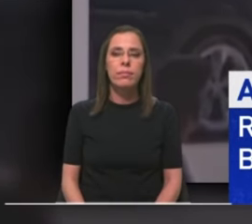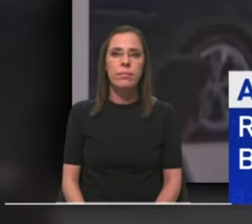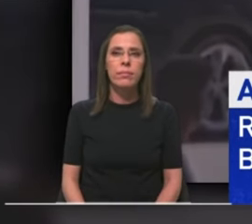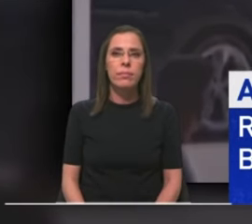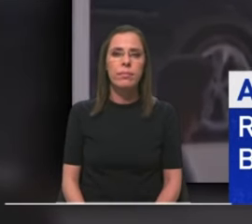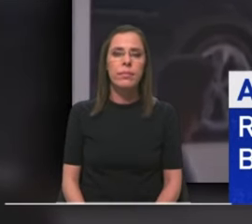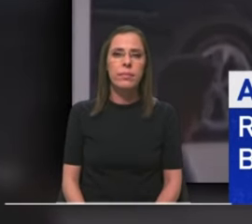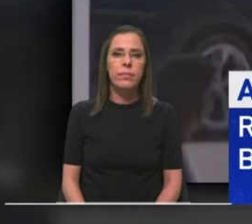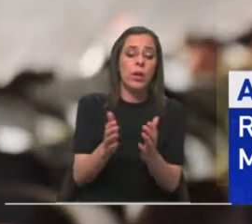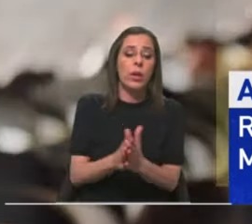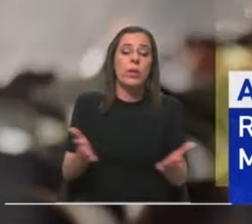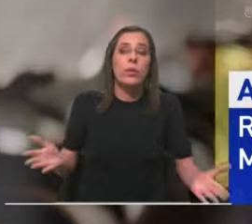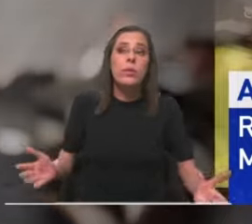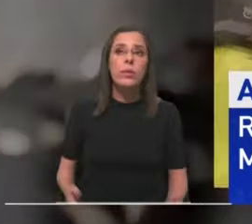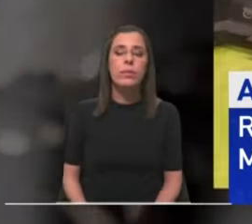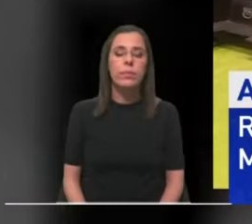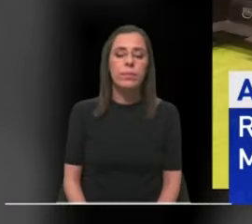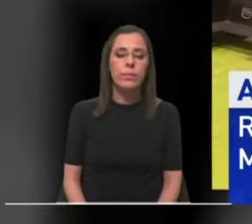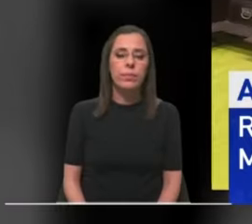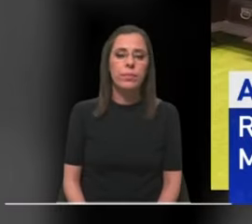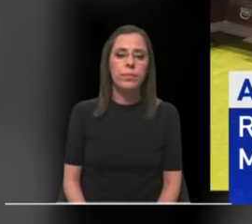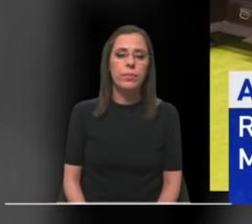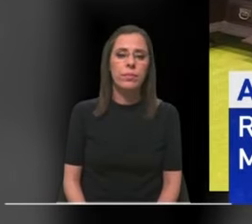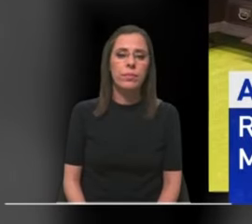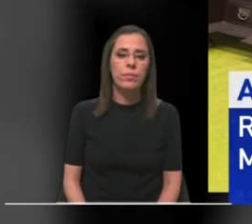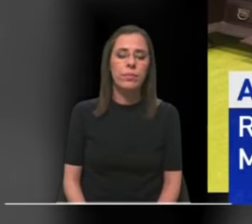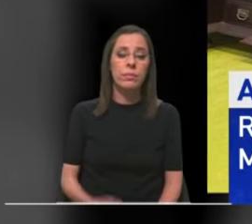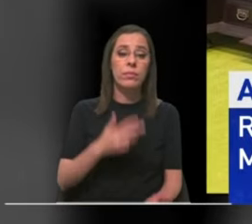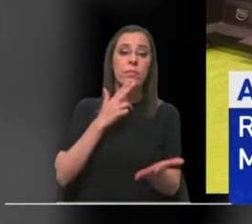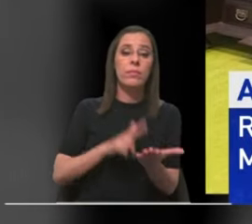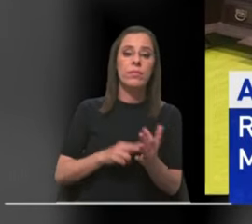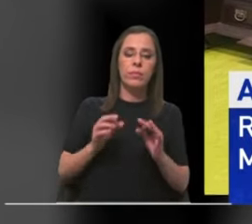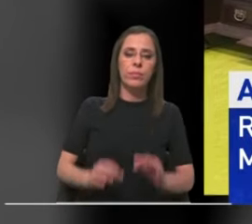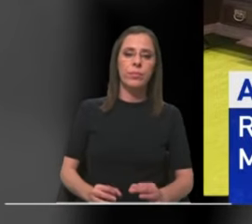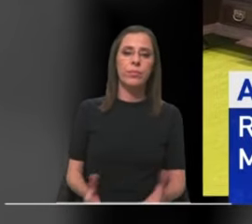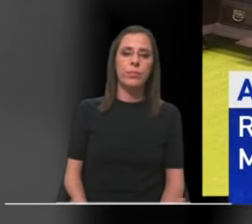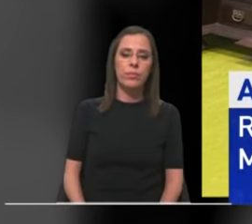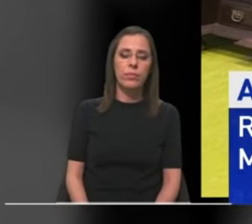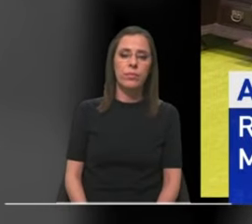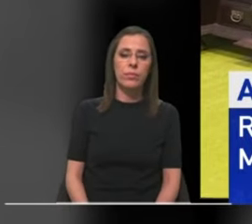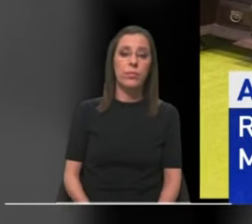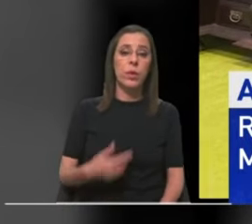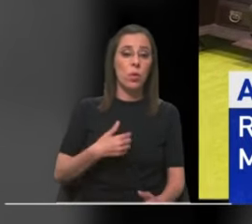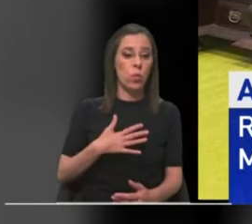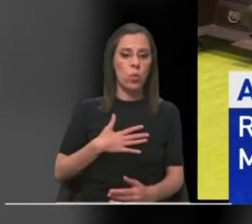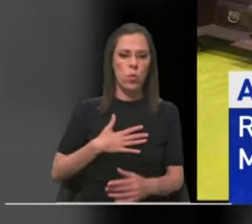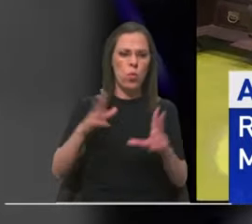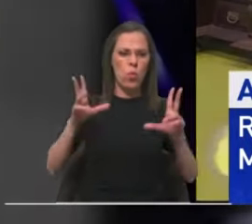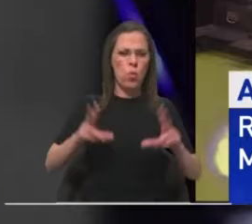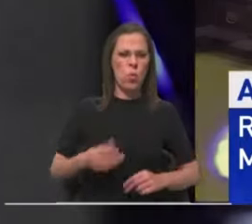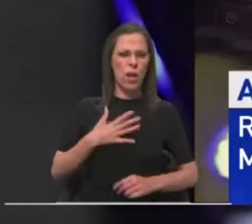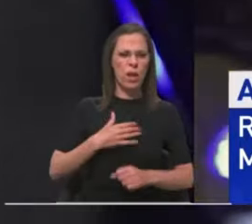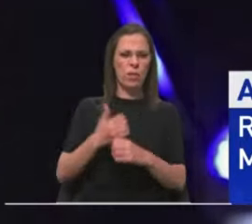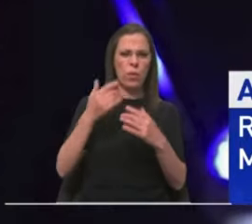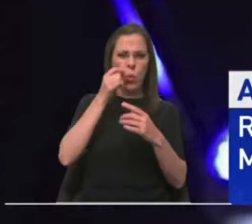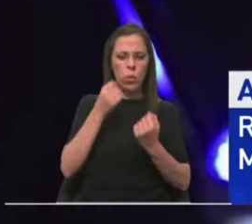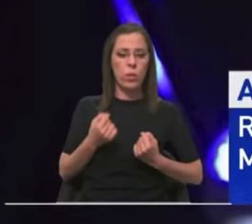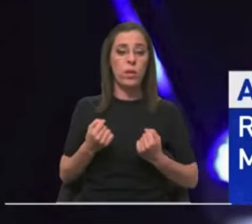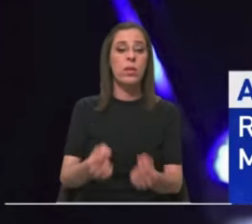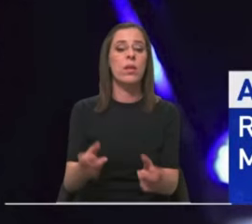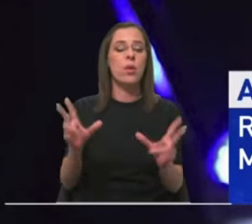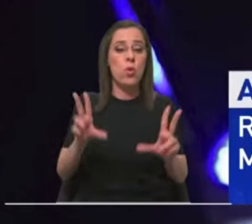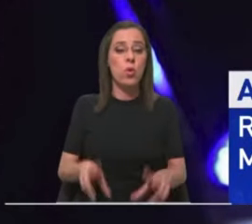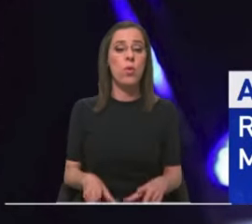eu errei e eu acho que, sinceramente, não desejei, nunca desejei atropelar este